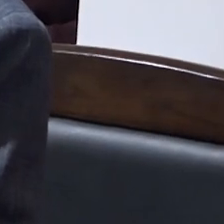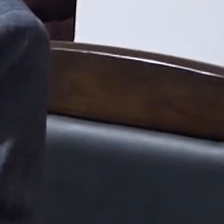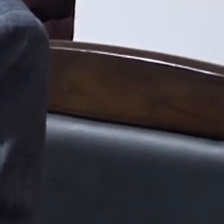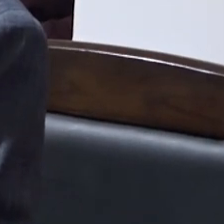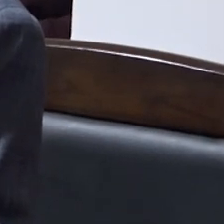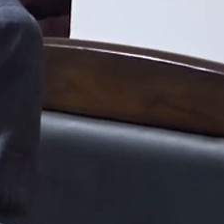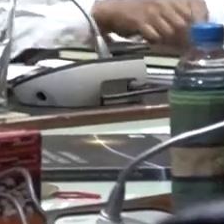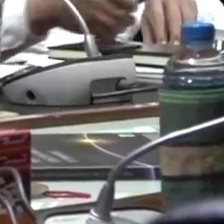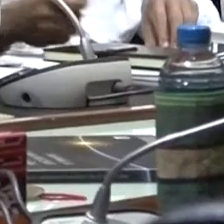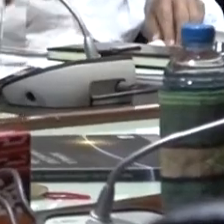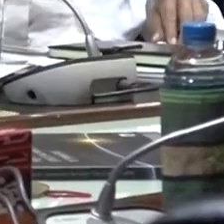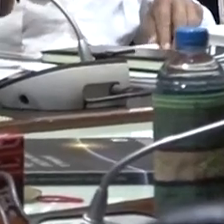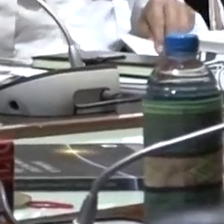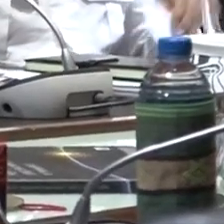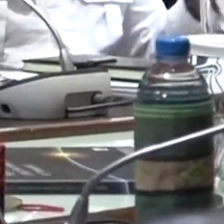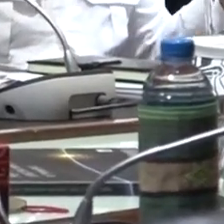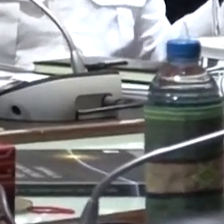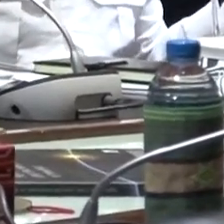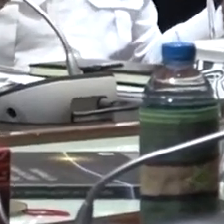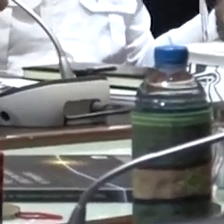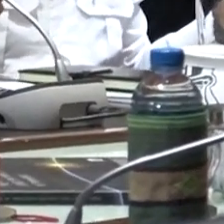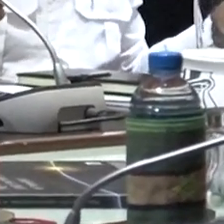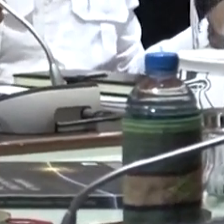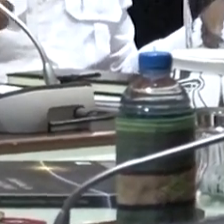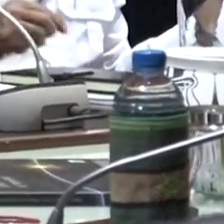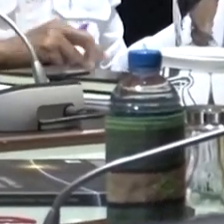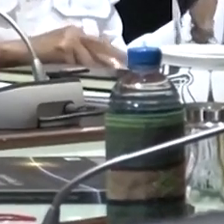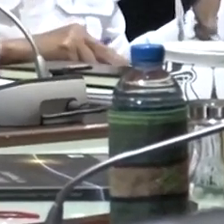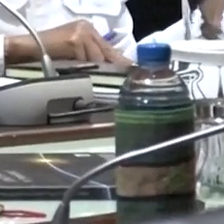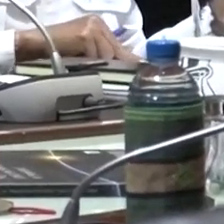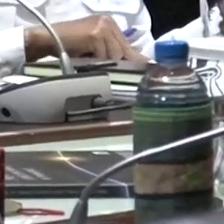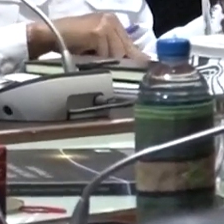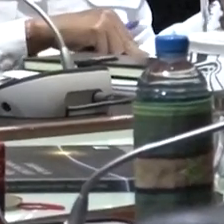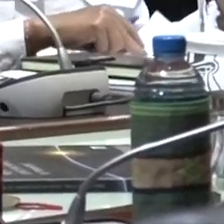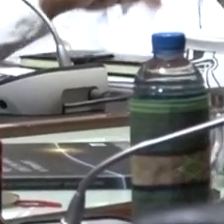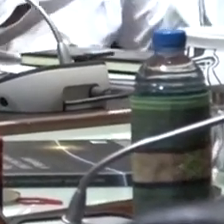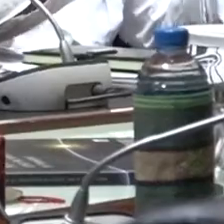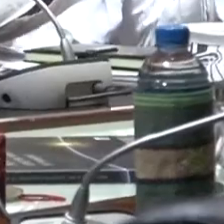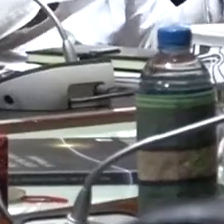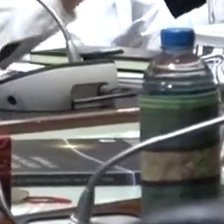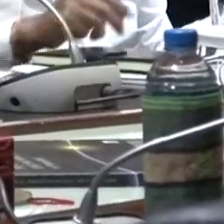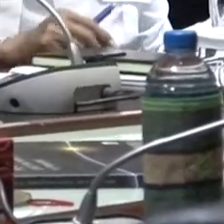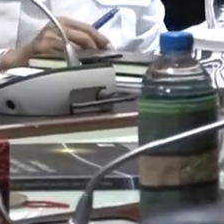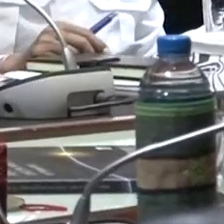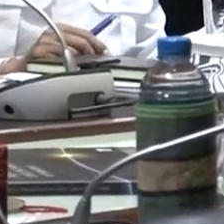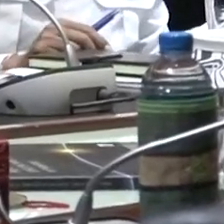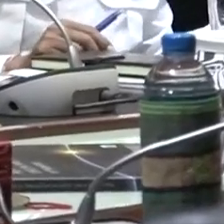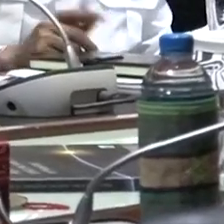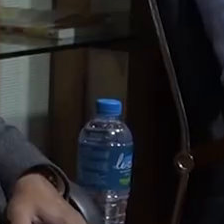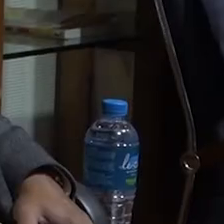Lourenço Sanolores em Sia, Fulangoin. Vice-primeiro-ministro Mariano Assanami Sabino Hatete, Festival Rabilau nem, no